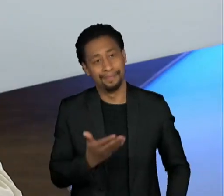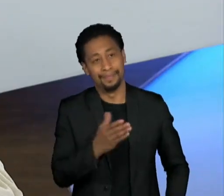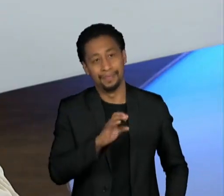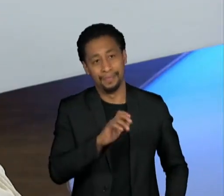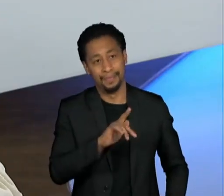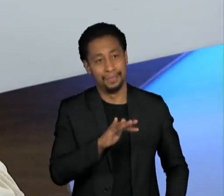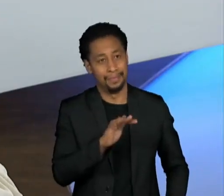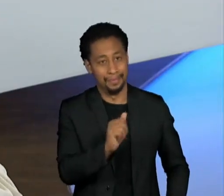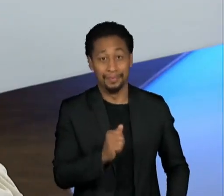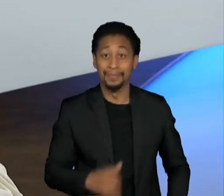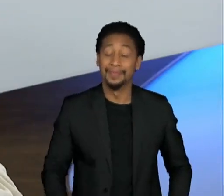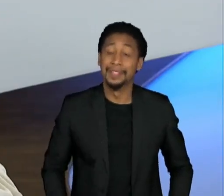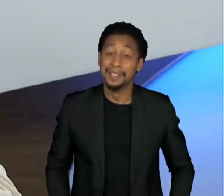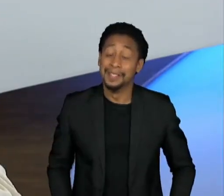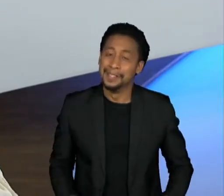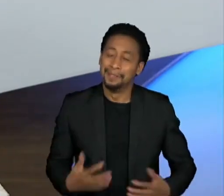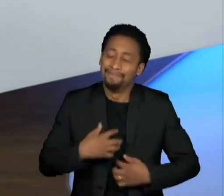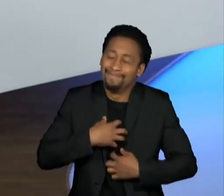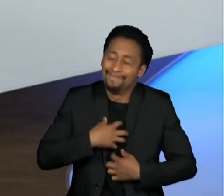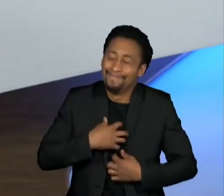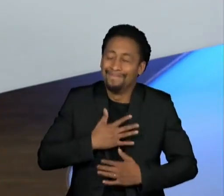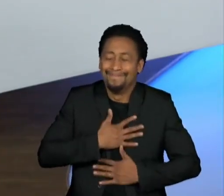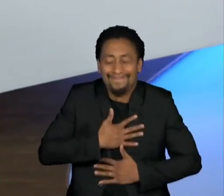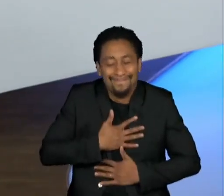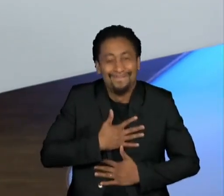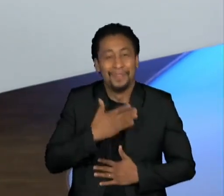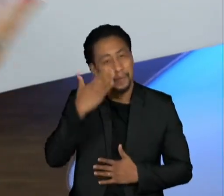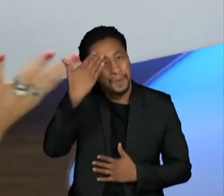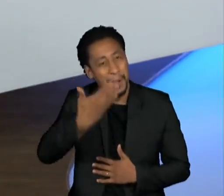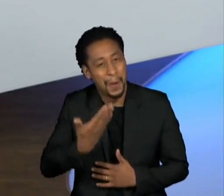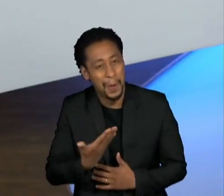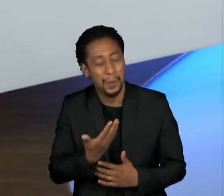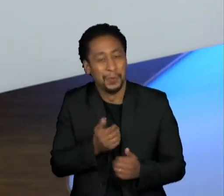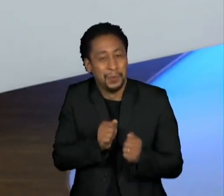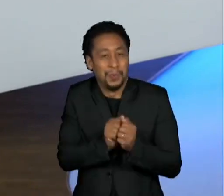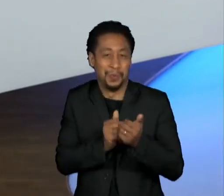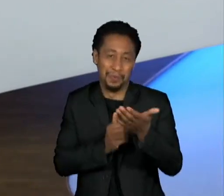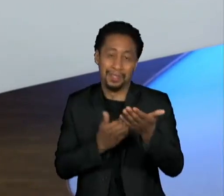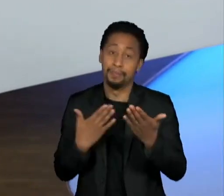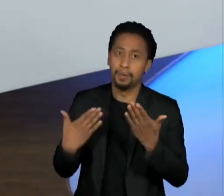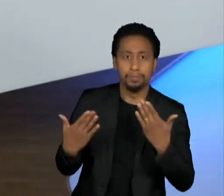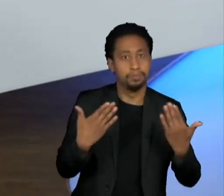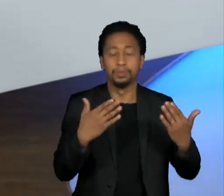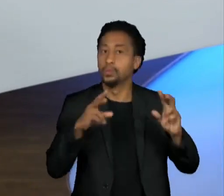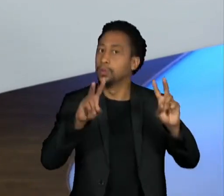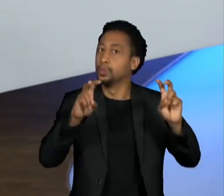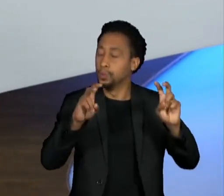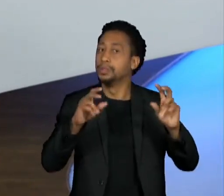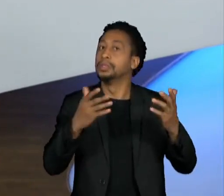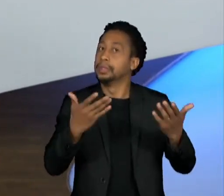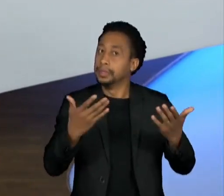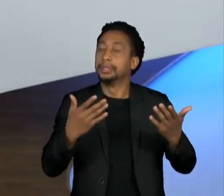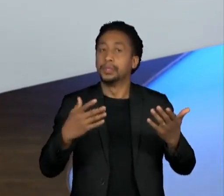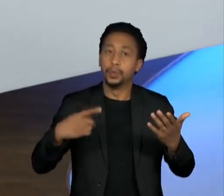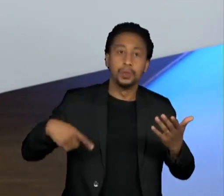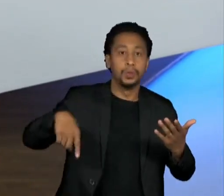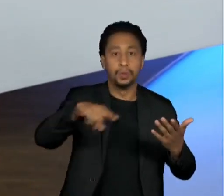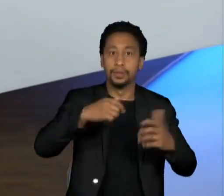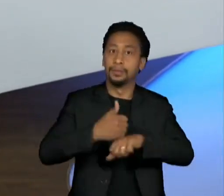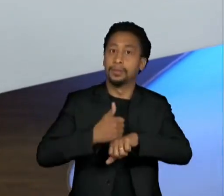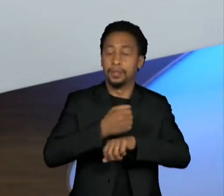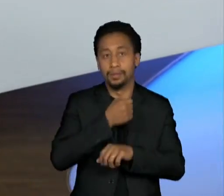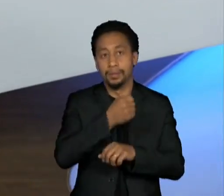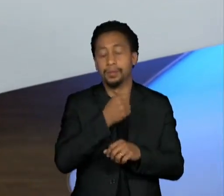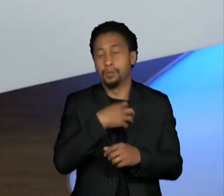Maria, uma honra poder estar aqui com você e, infelizmente, discutindo esse assunto que afeta toda a nossa categoria. E